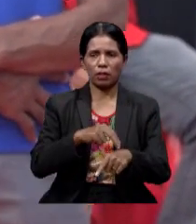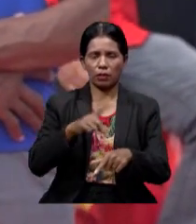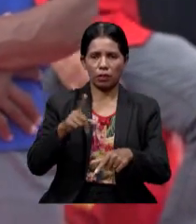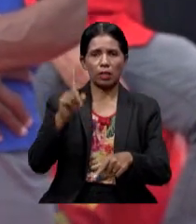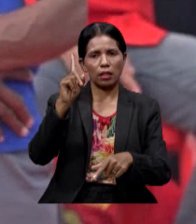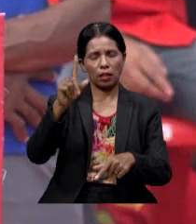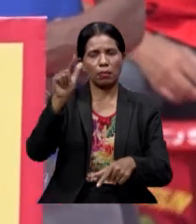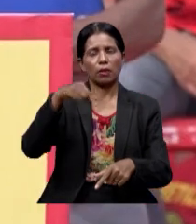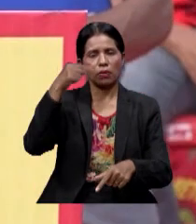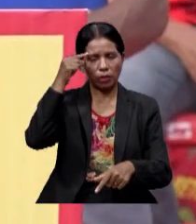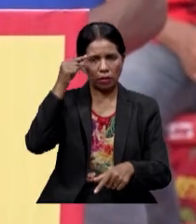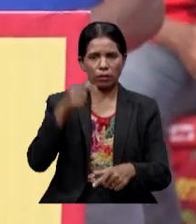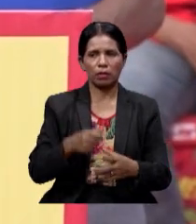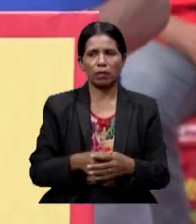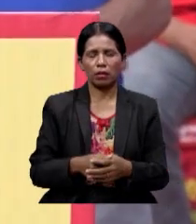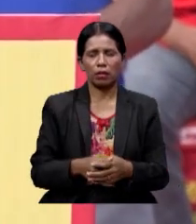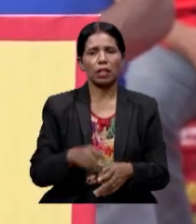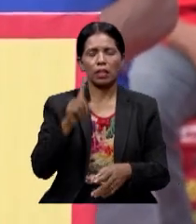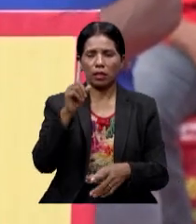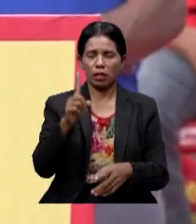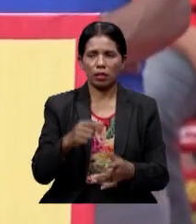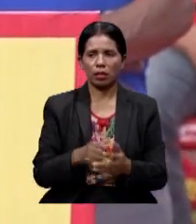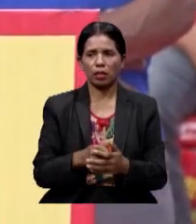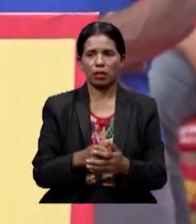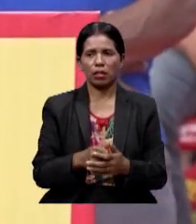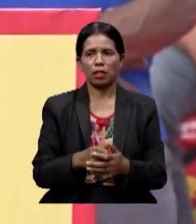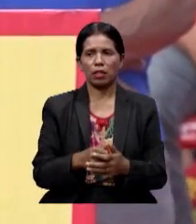governo, ida fali maka